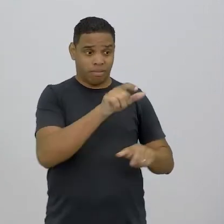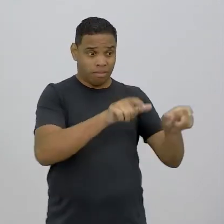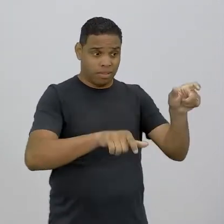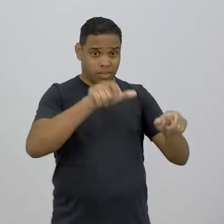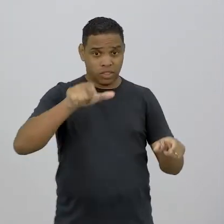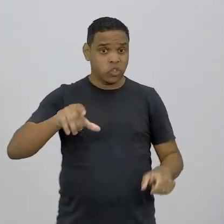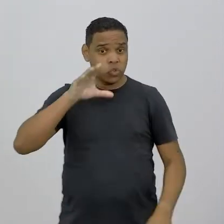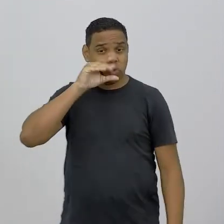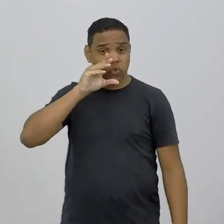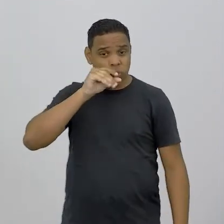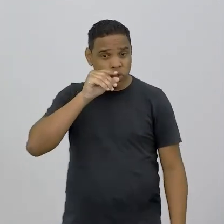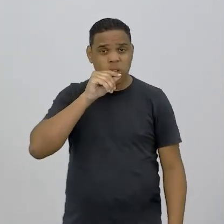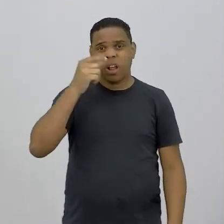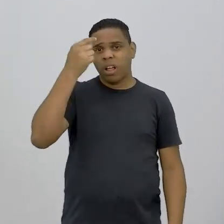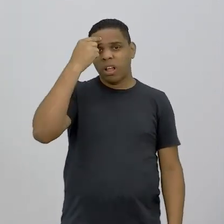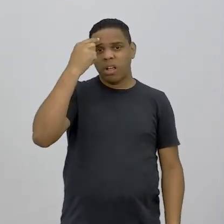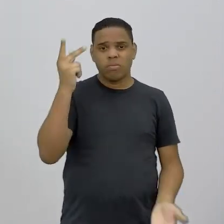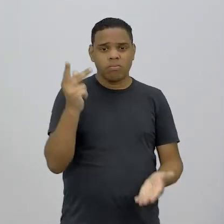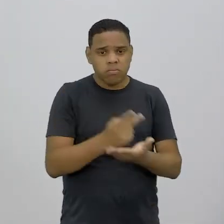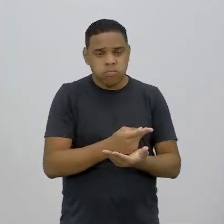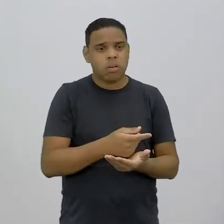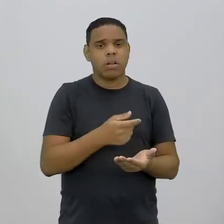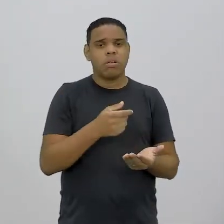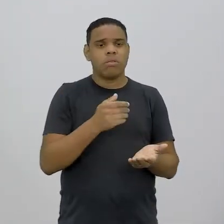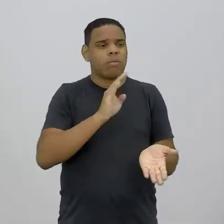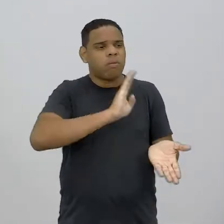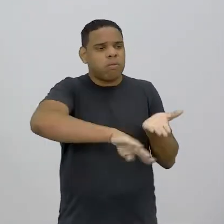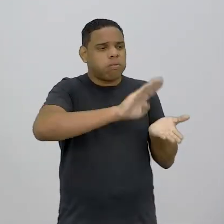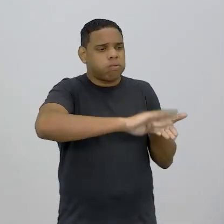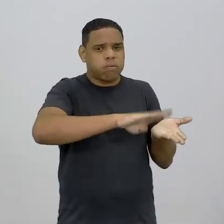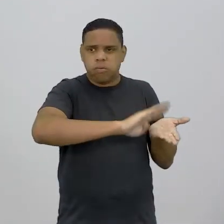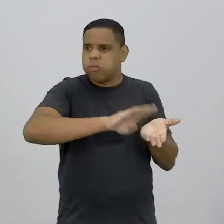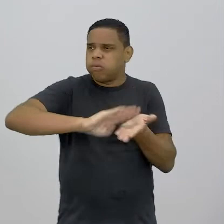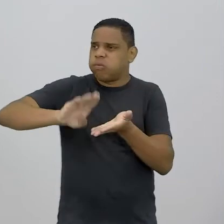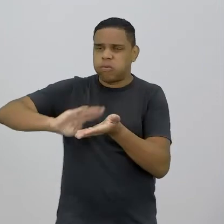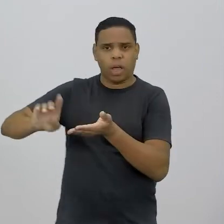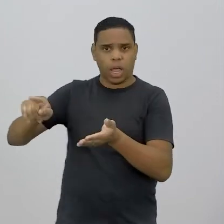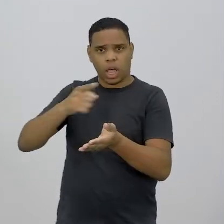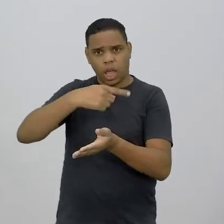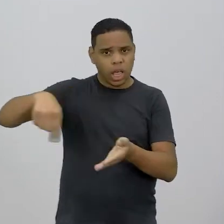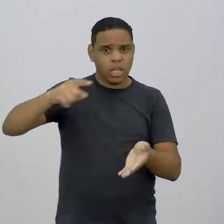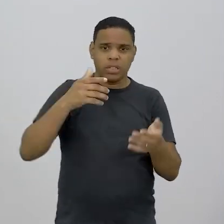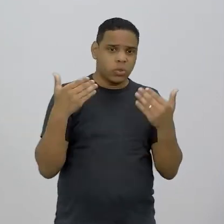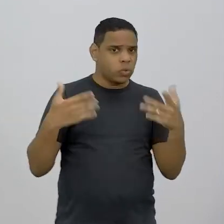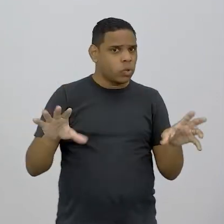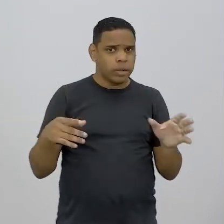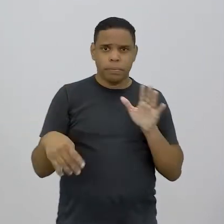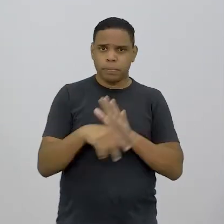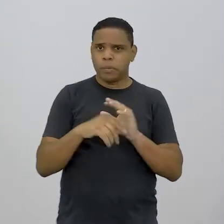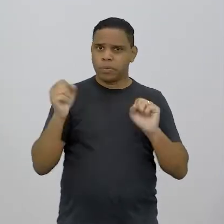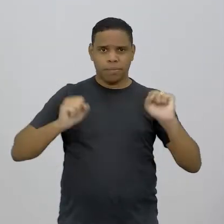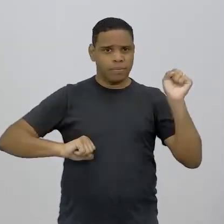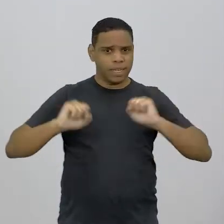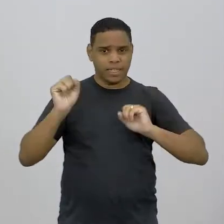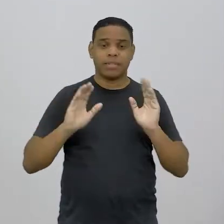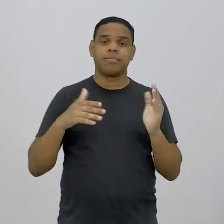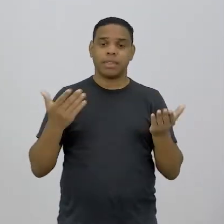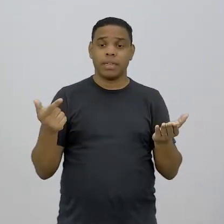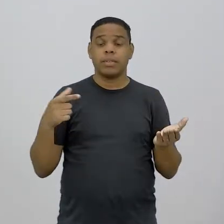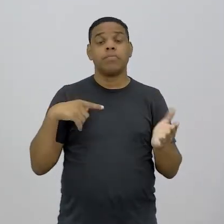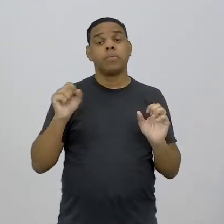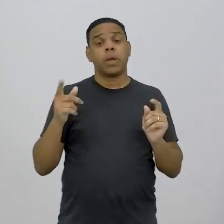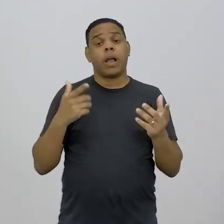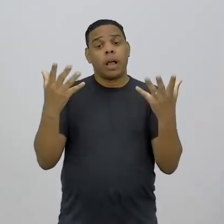extremamente indispensáveis ou deveriam ser pessoas indispensáveis para a produção da fábrica e mesmo assim